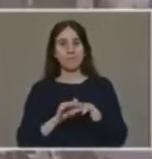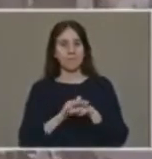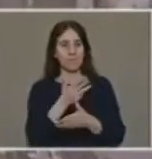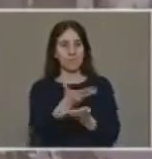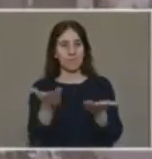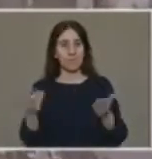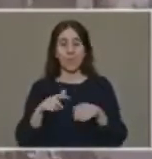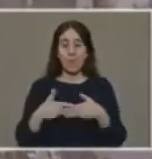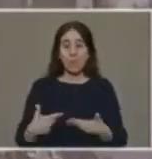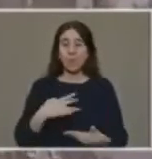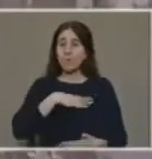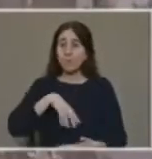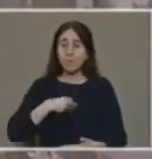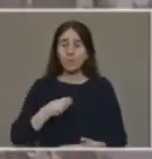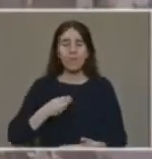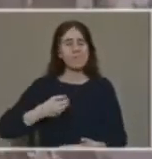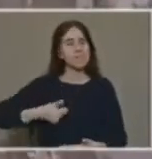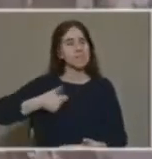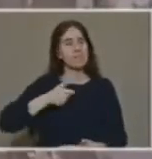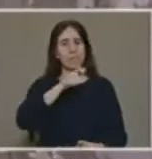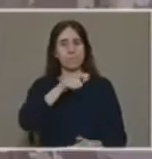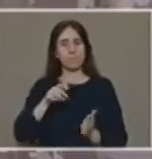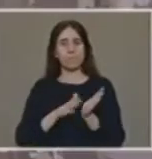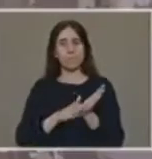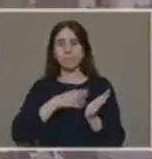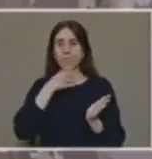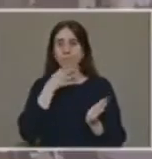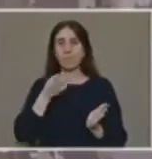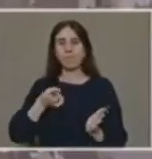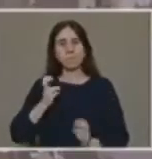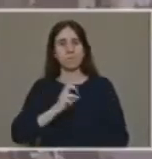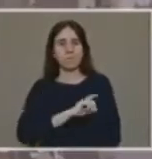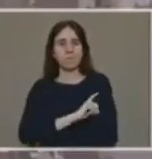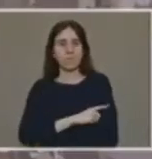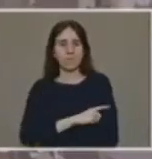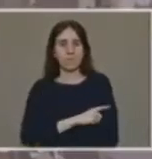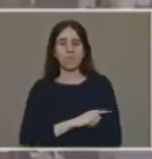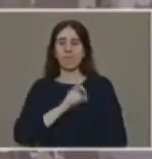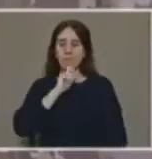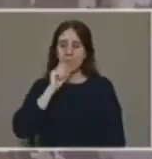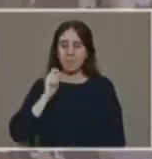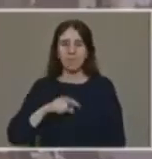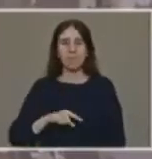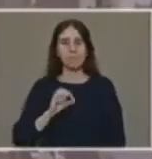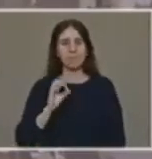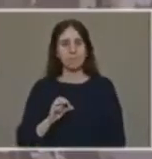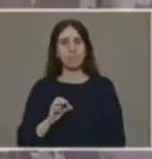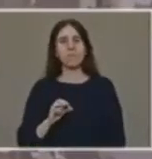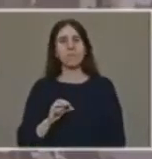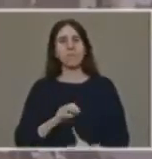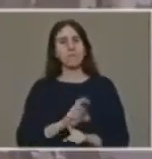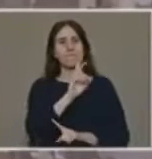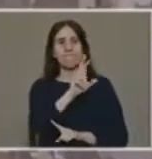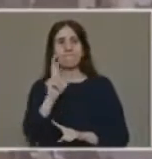mundo hoje precisa de testemunhas corajosas, capazes de renovar o ardor